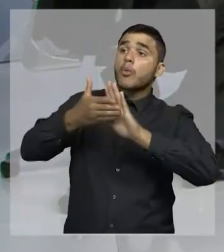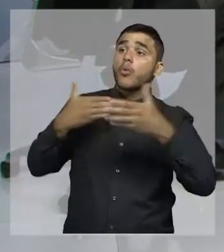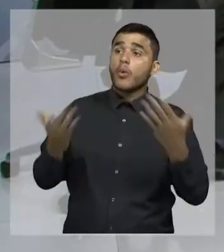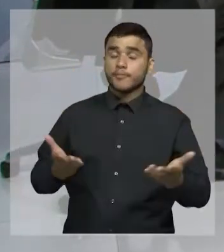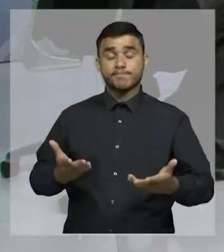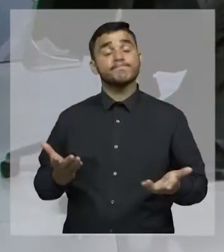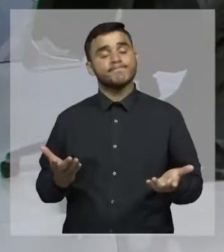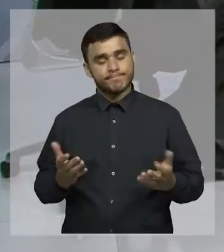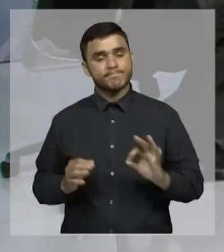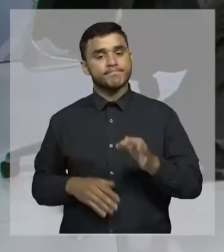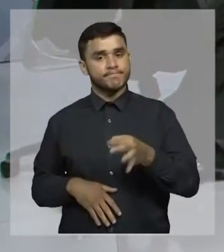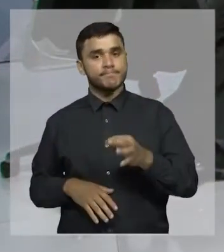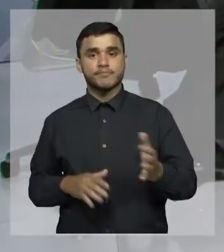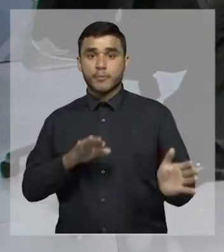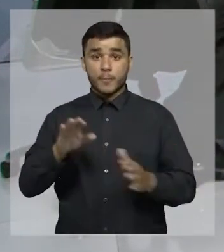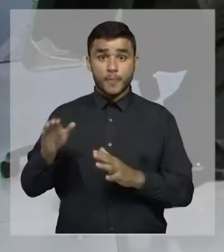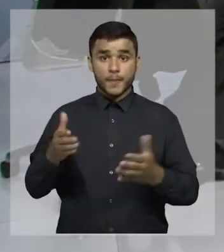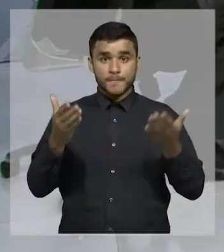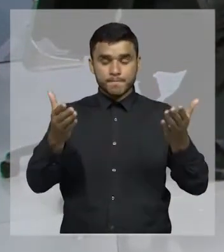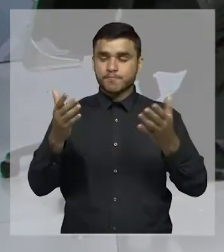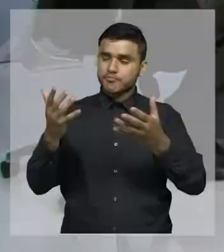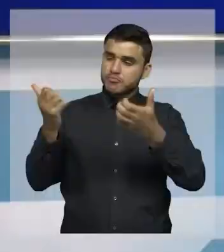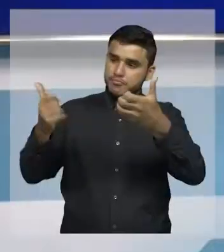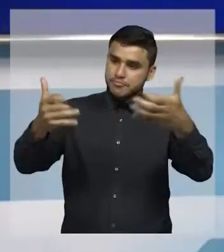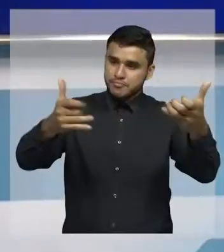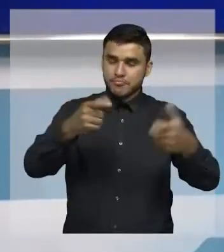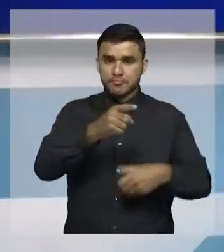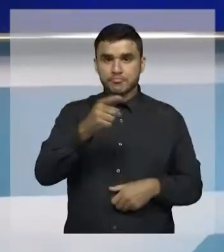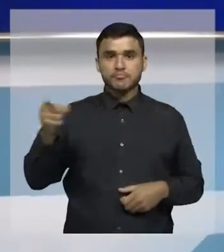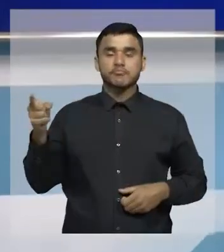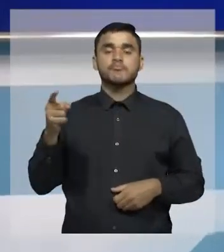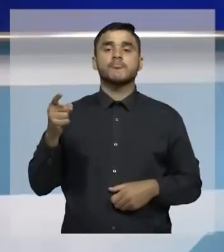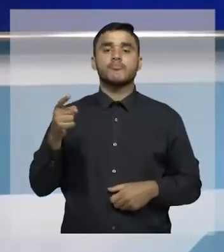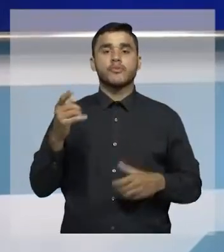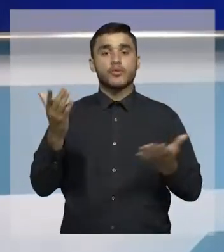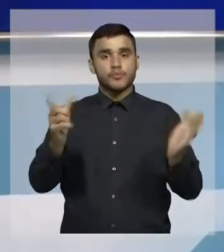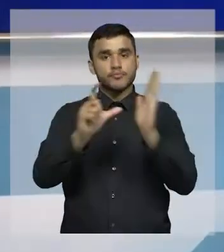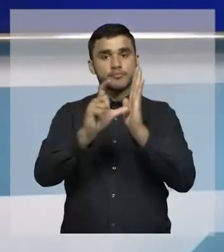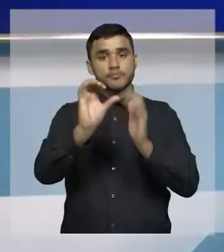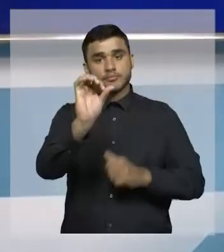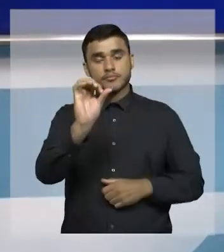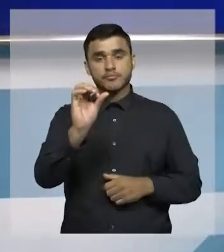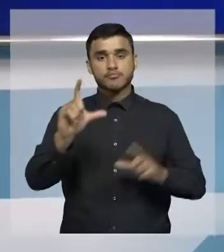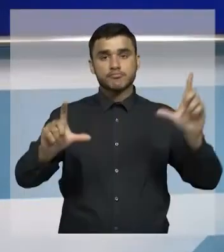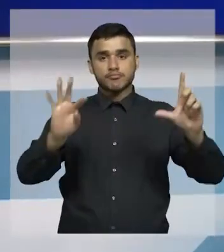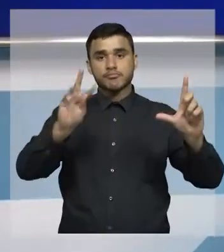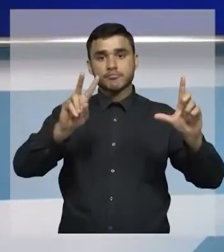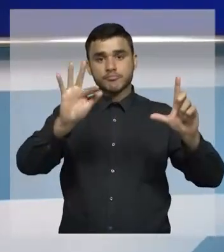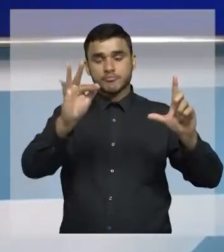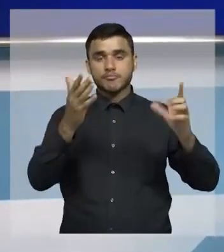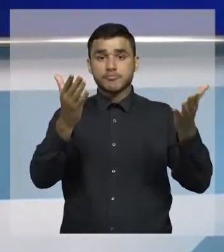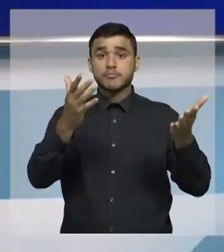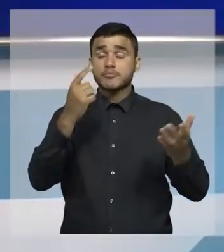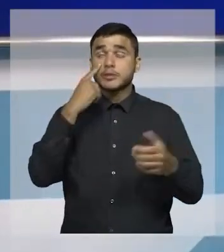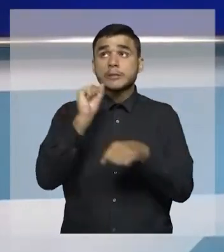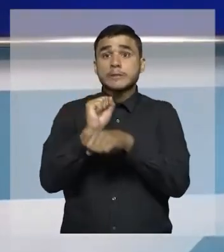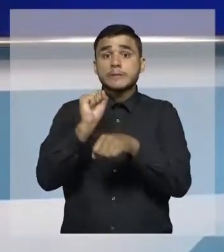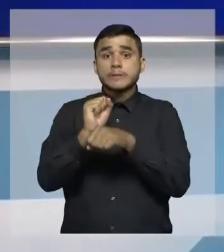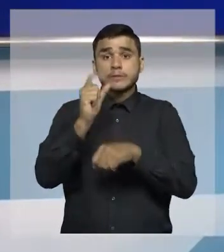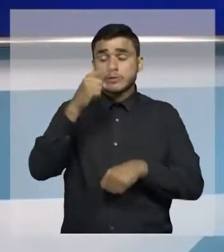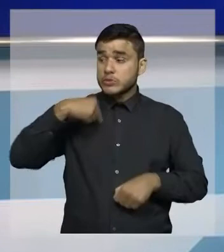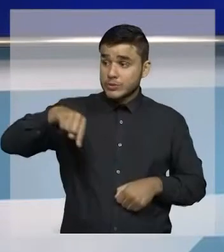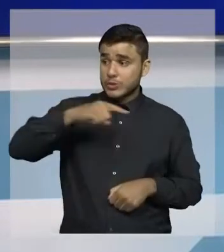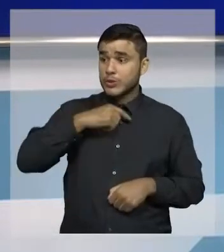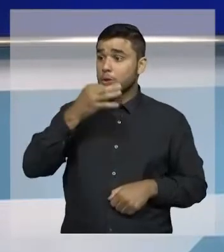colocações, finalizamos mais uma edição do programa Observatório pela TV Fortaleza, canal 6 da Multiplay. Tomara que todos nós aqui estejamos errados na